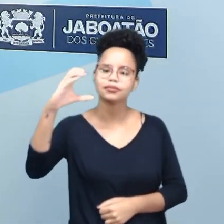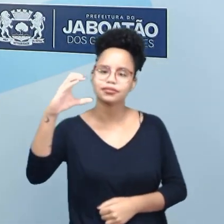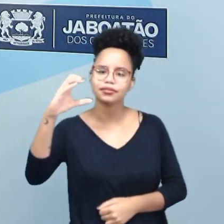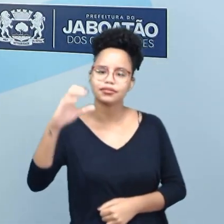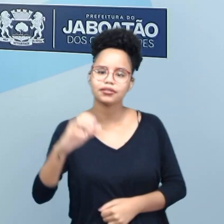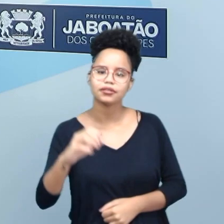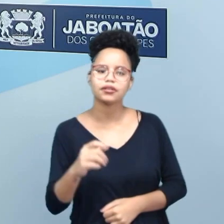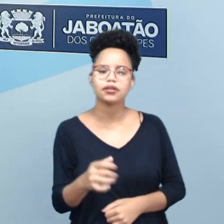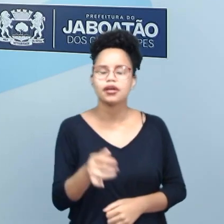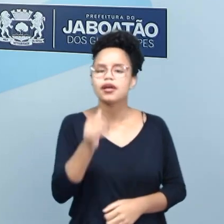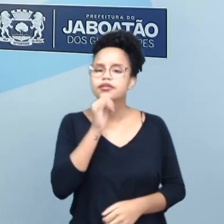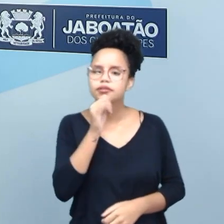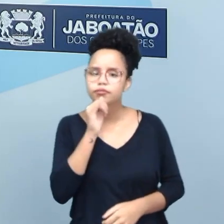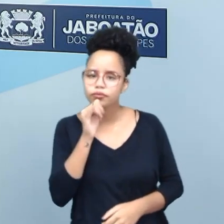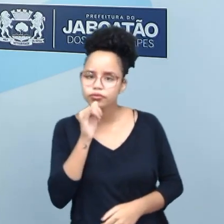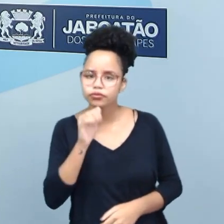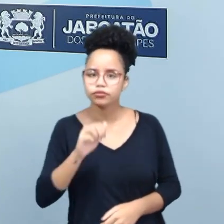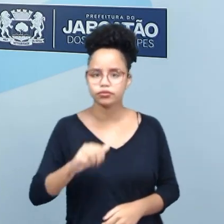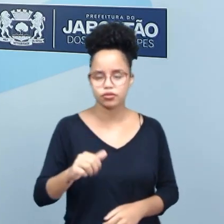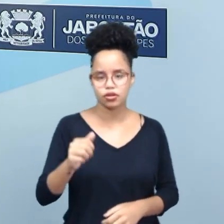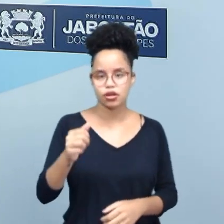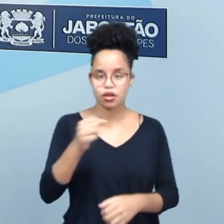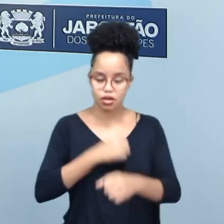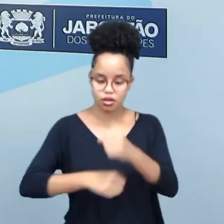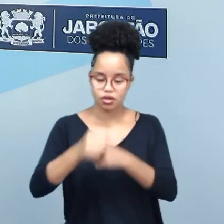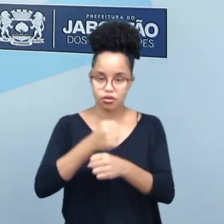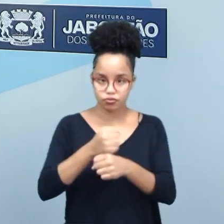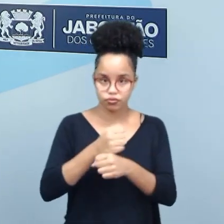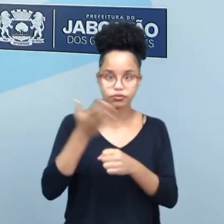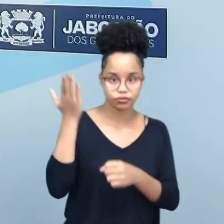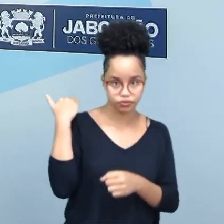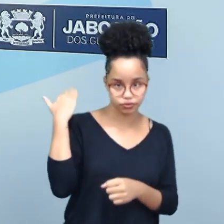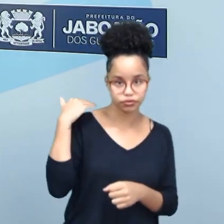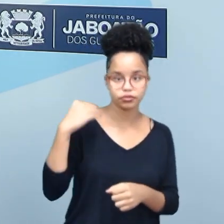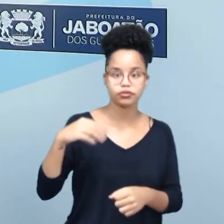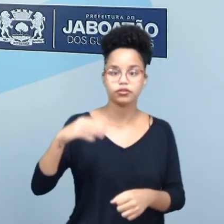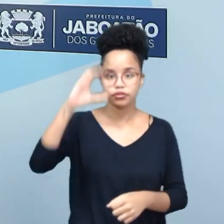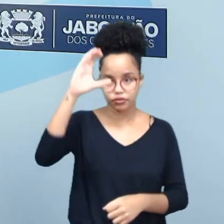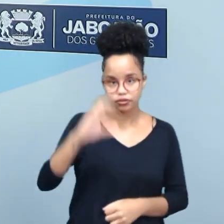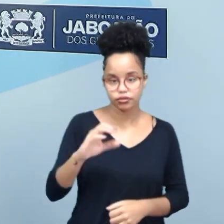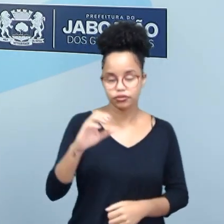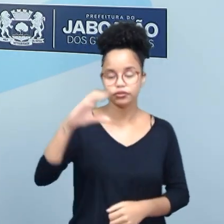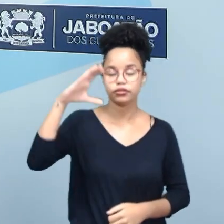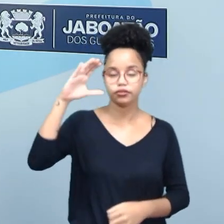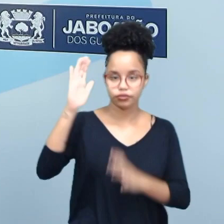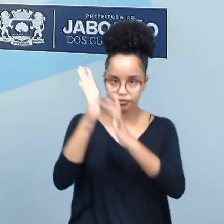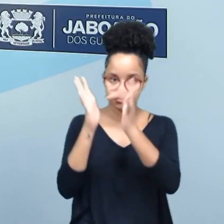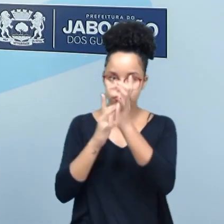usamos para exemplificarmos o ano antes de Cristo e DC depois de Cristo.